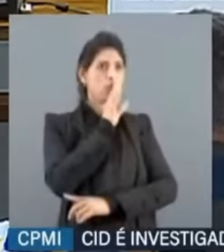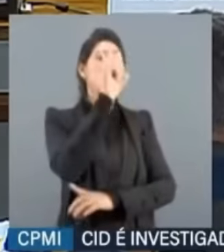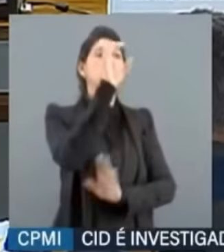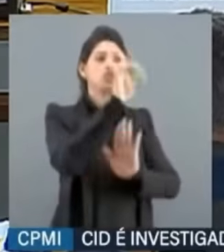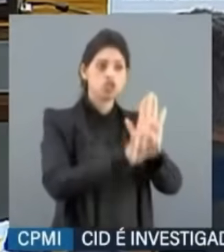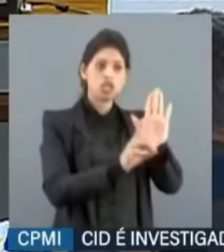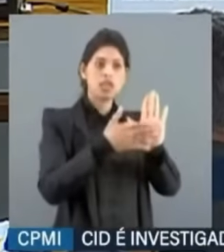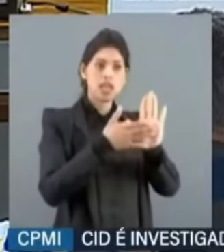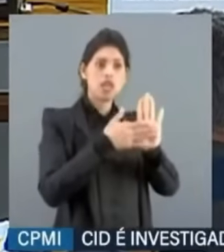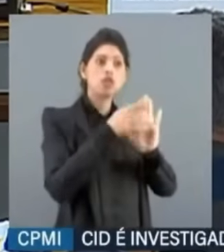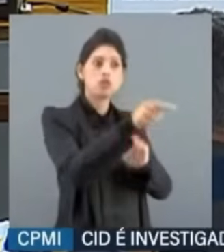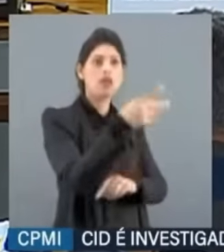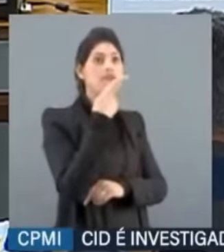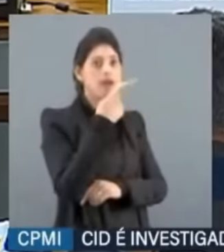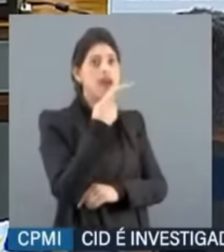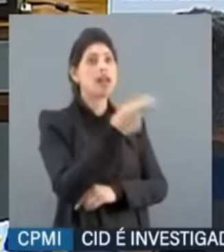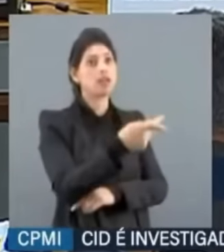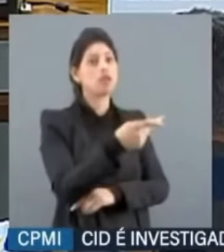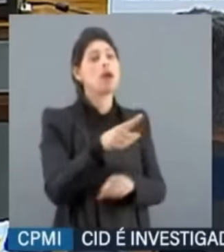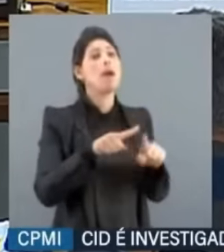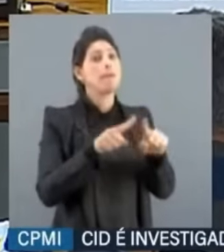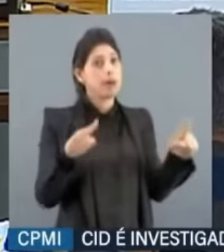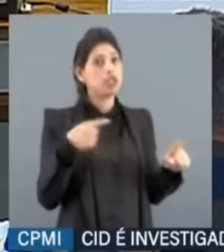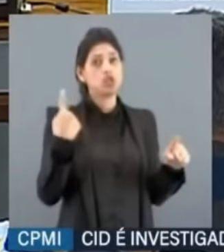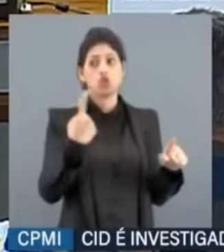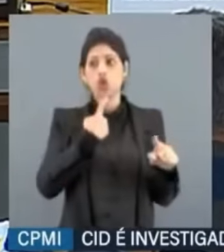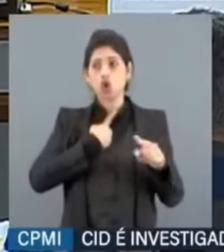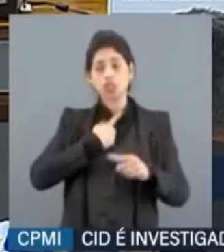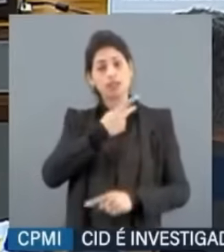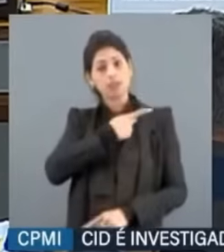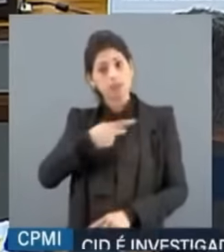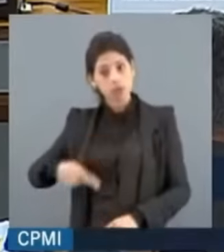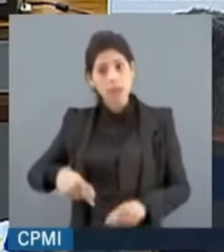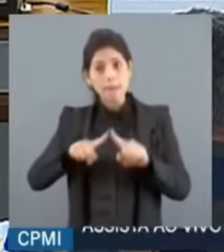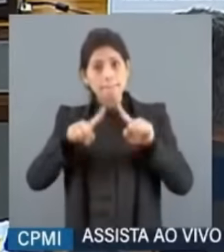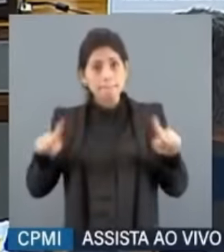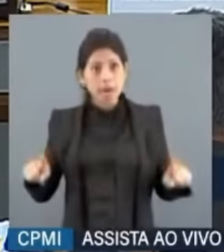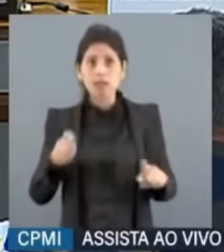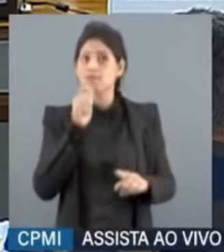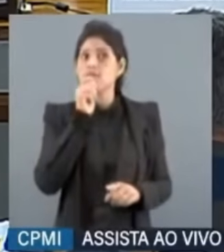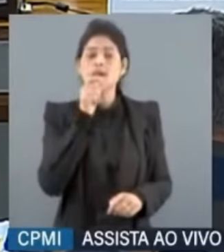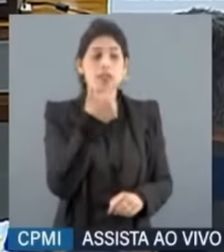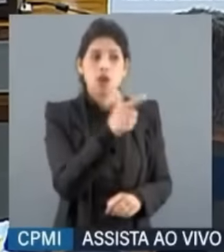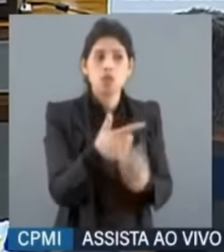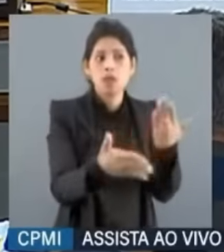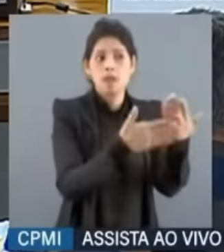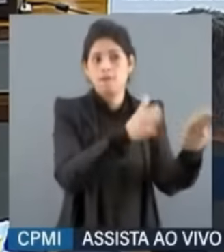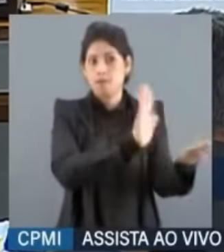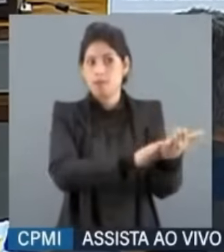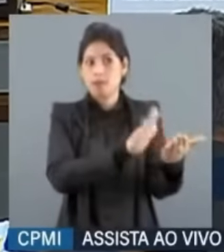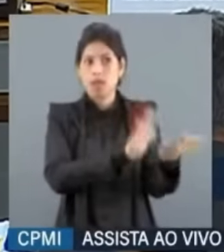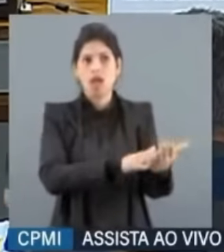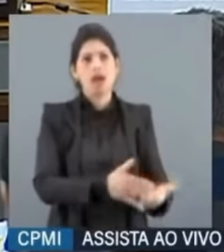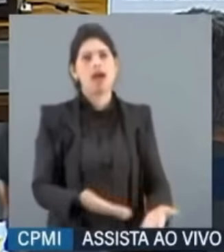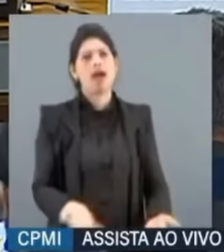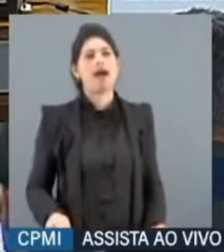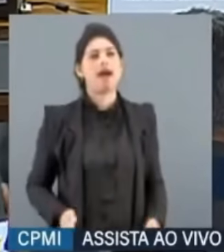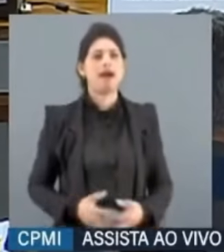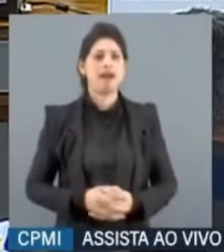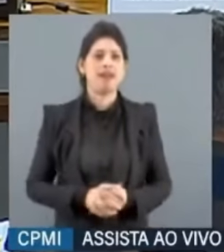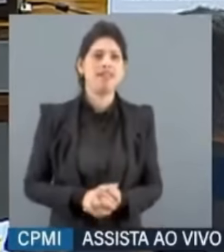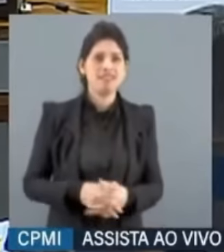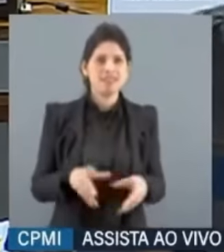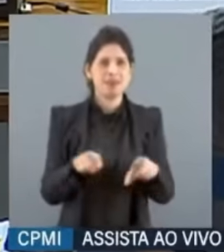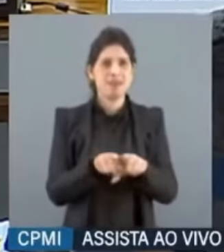eu tenho que chamar atenção, porque faz parte do nosso... do trabalho, né? Mas a gente sabe que o Abílio é um